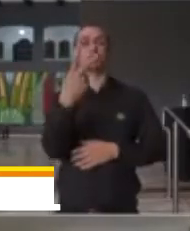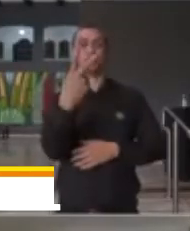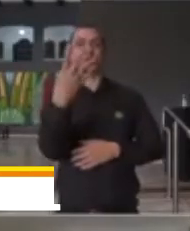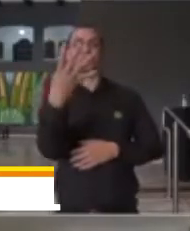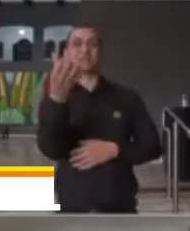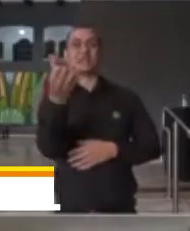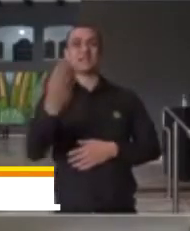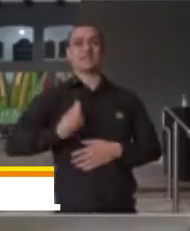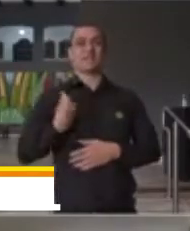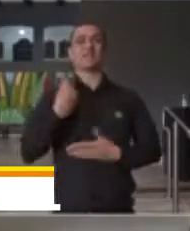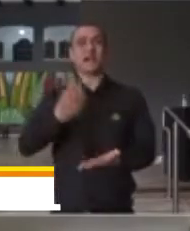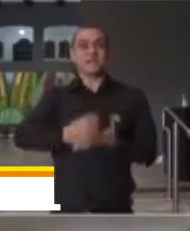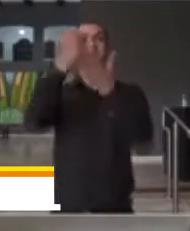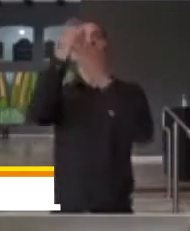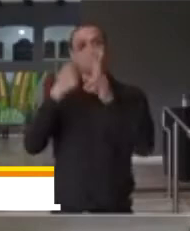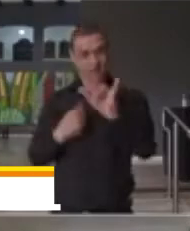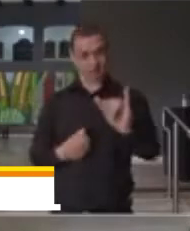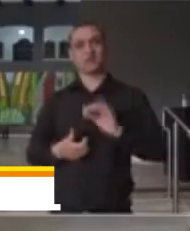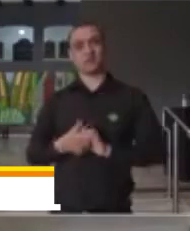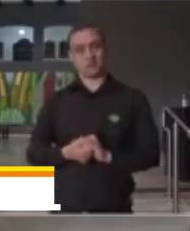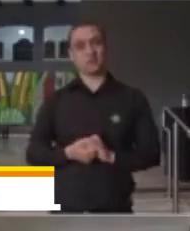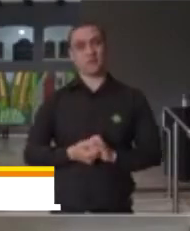3246 vidas